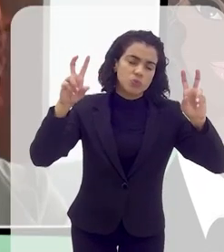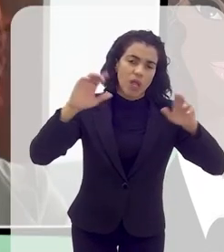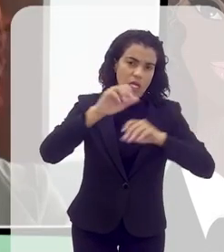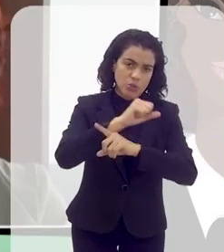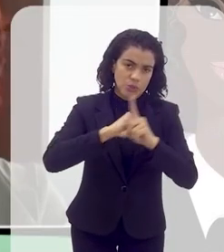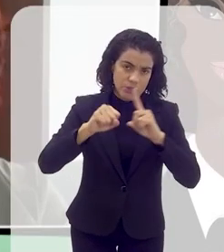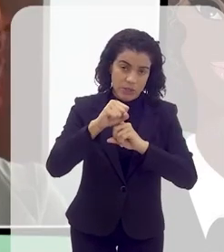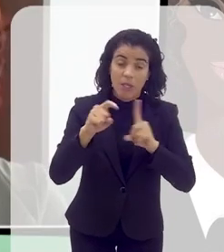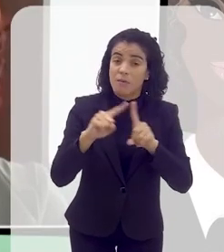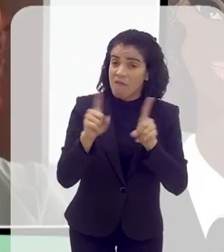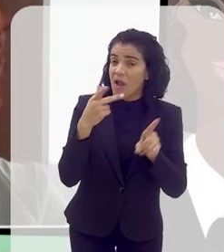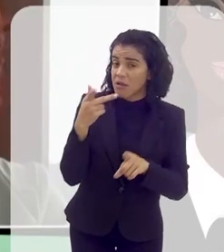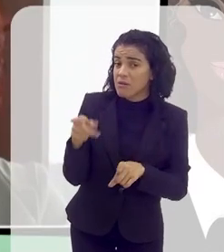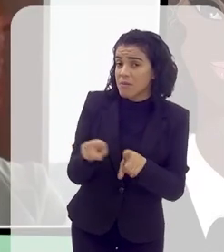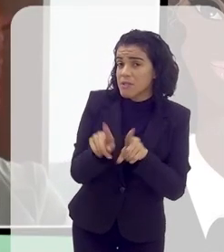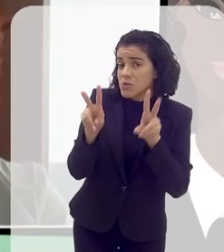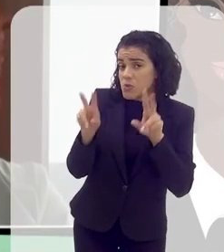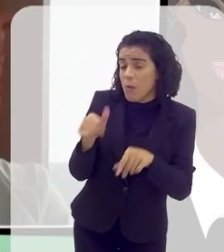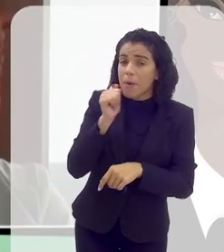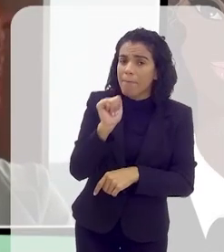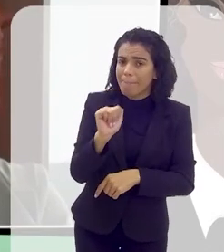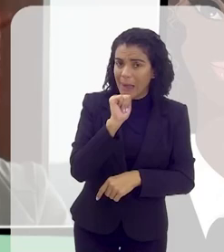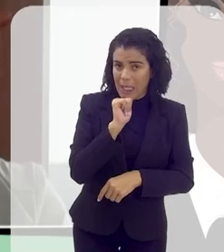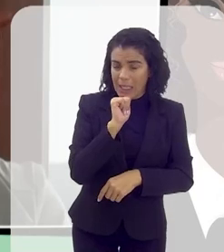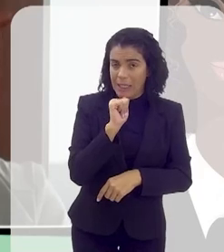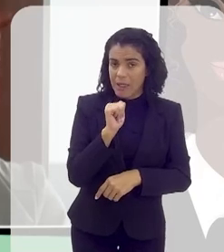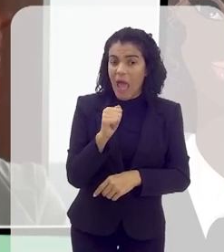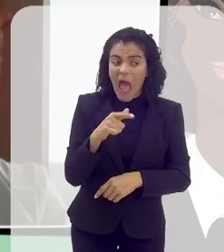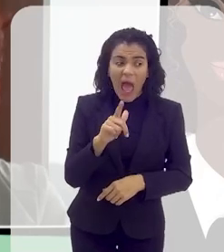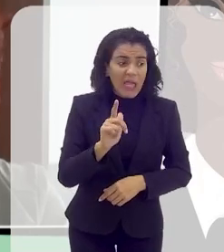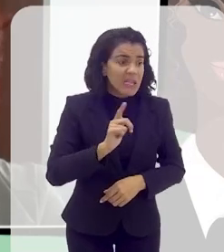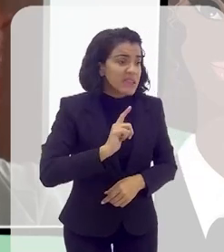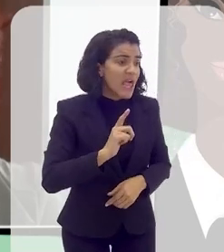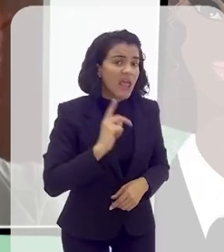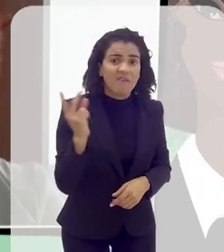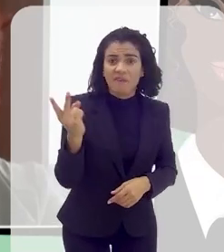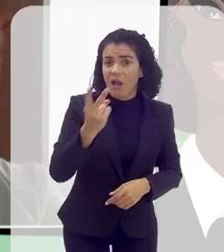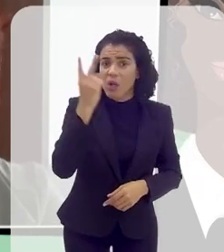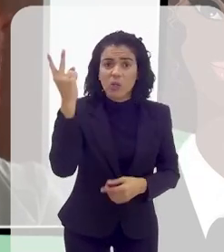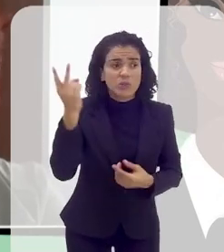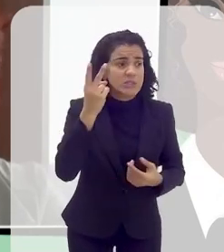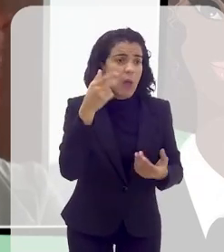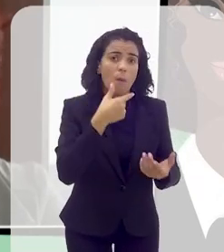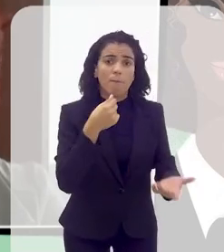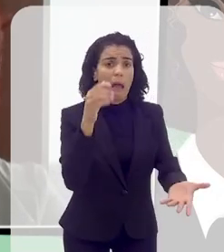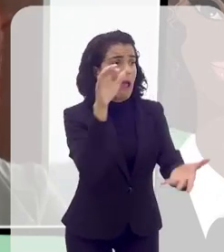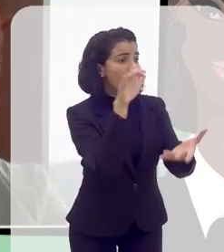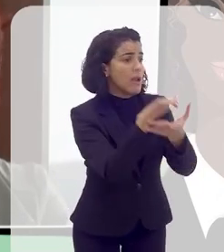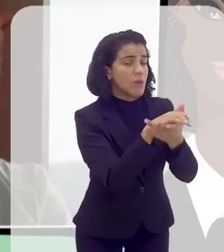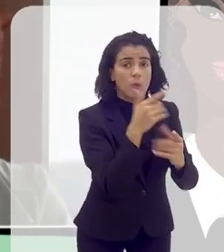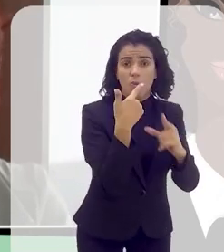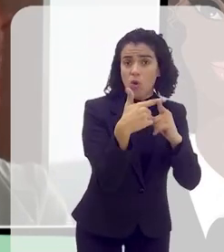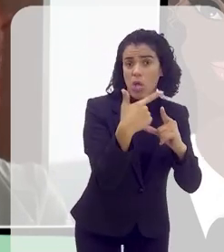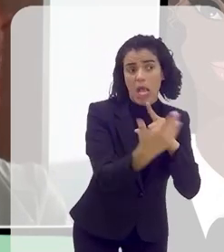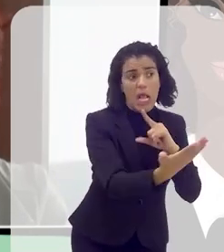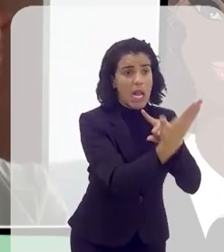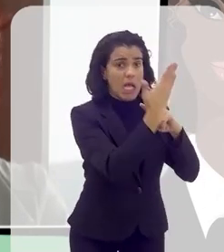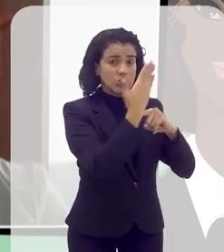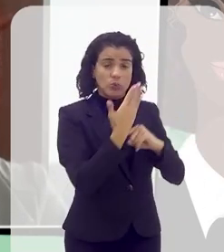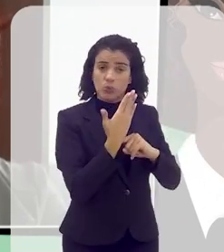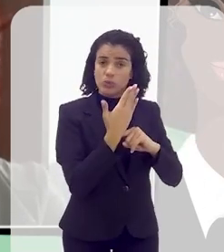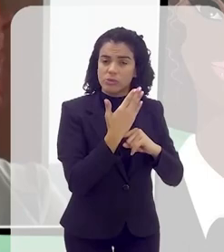de maternidade também. Aí tem aquela questão: ai, você tem que valorizar o seu marido porque ele